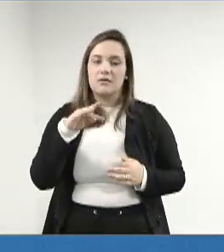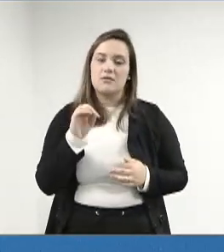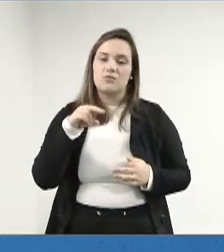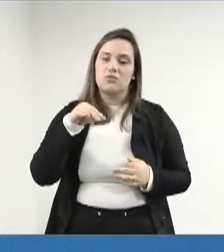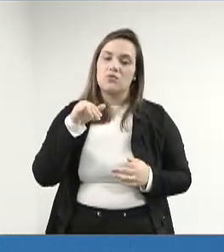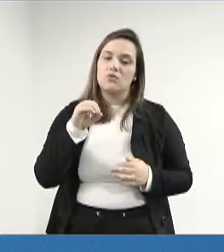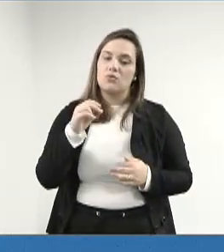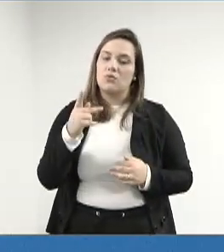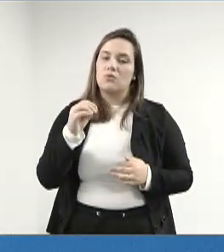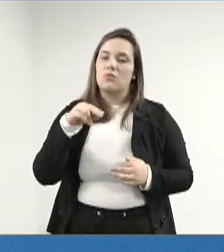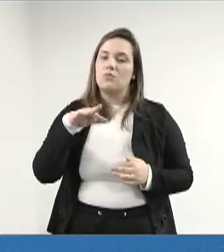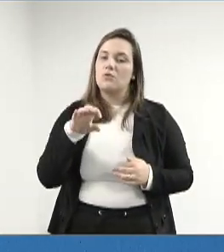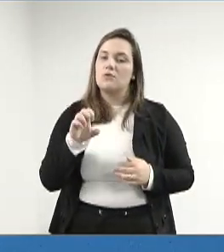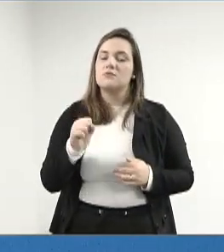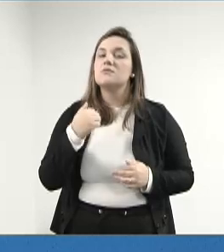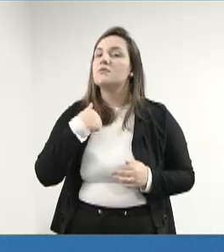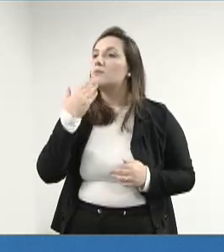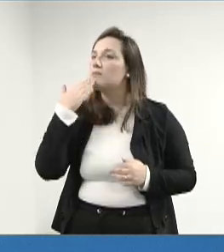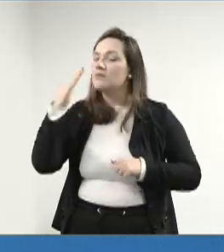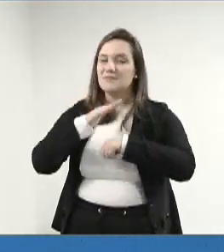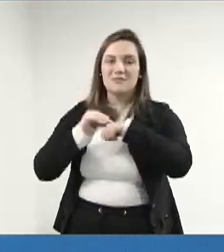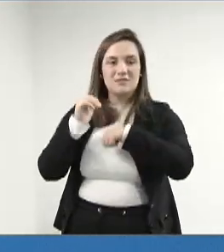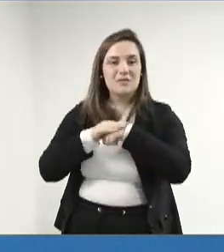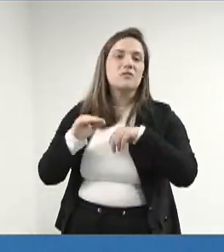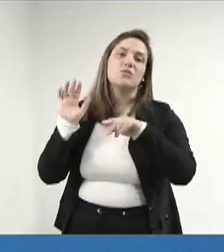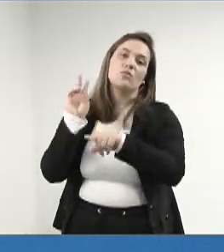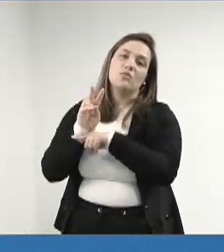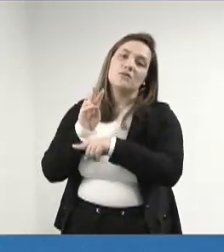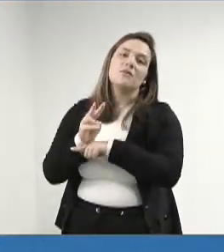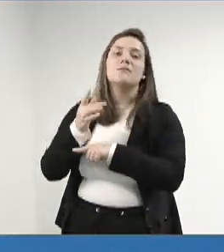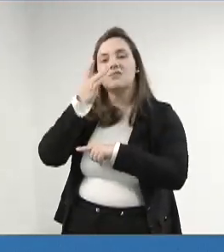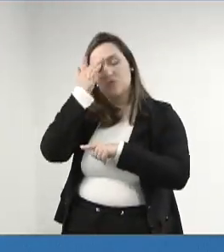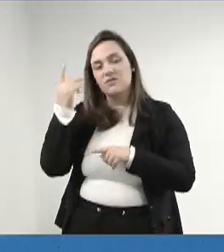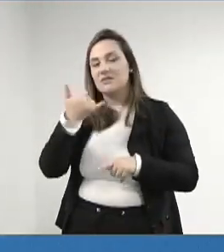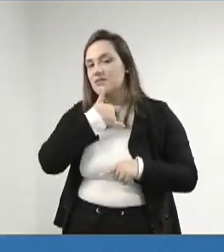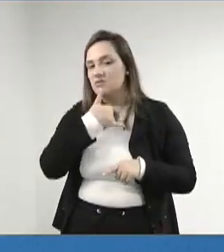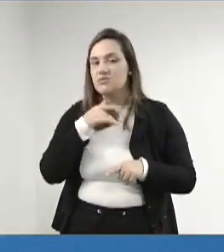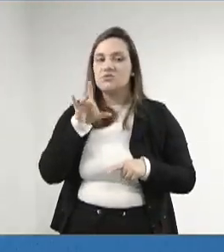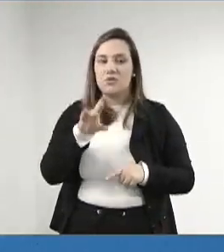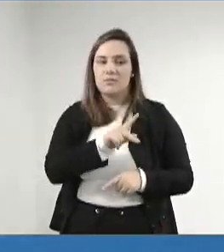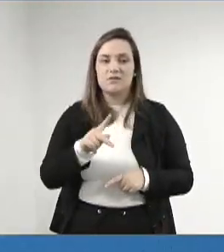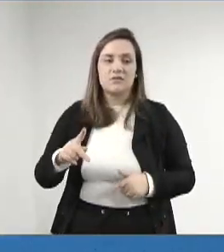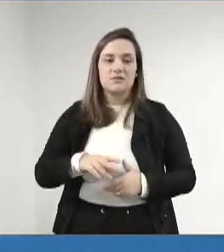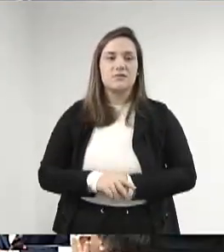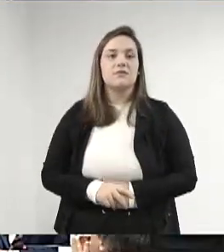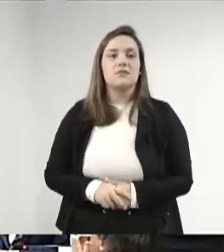rogando a Deus o conforto e a proteção de todos os enlutados. Era o que tinha, presidente.